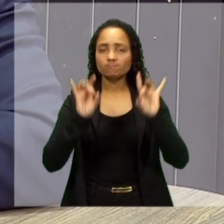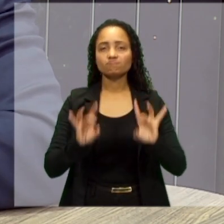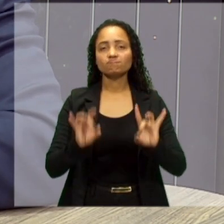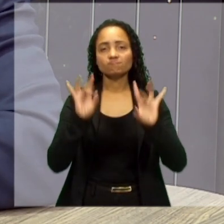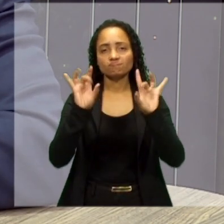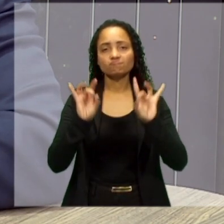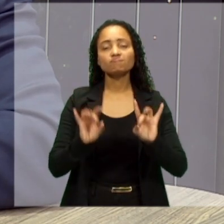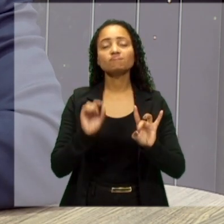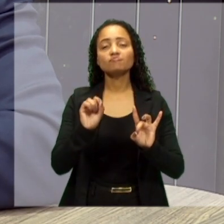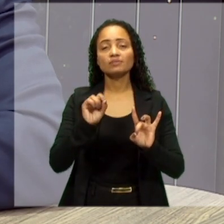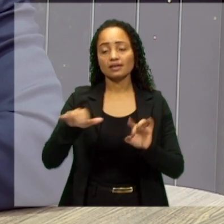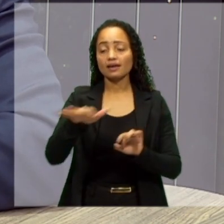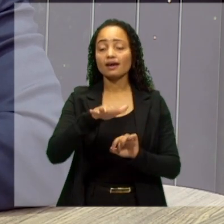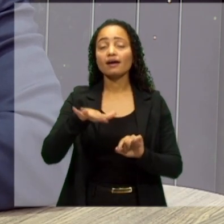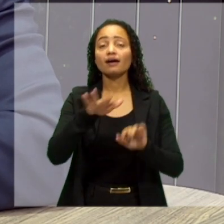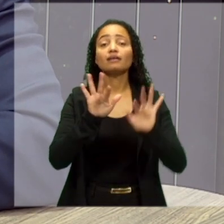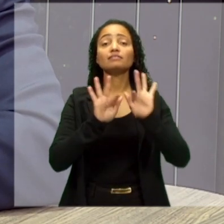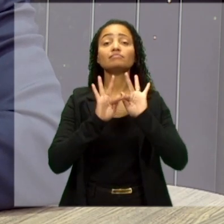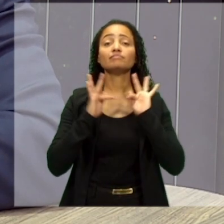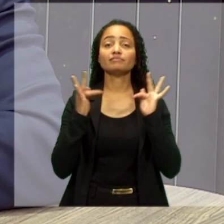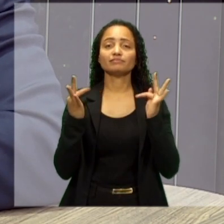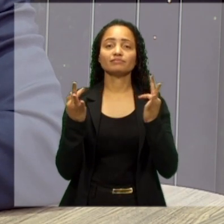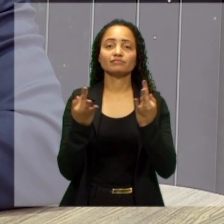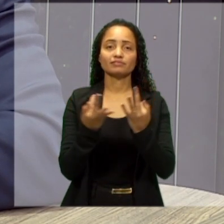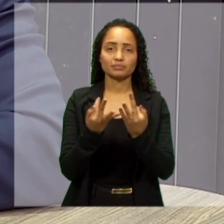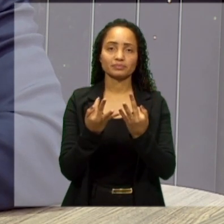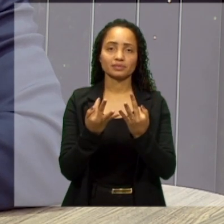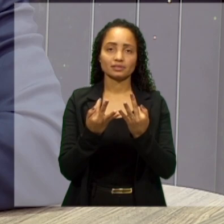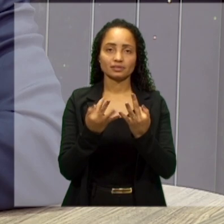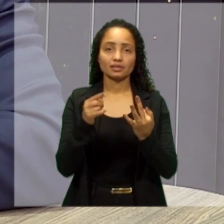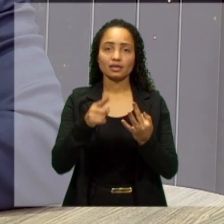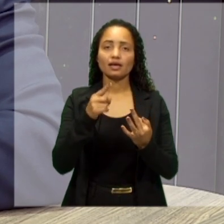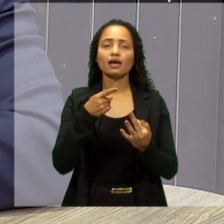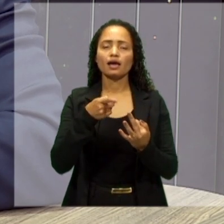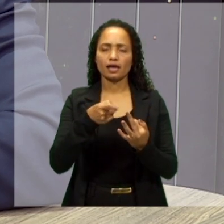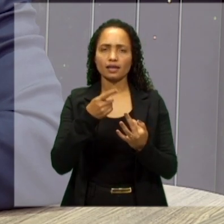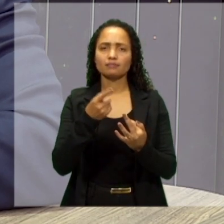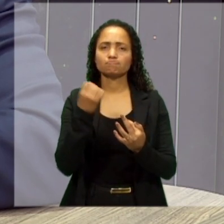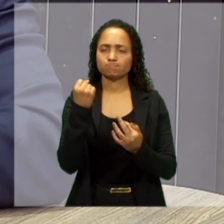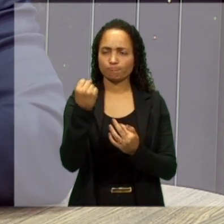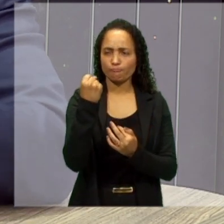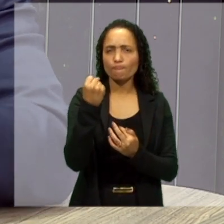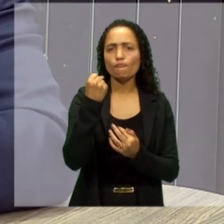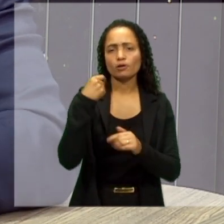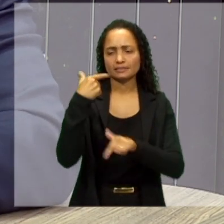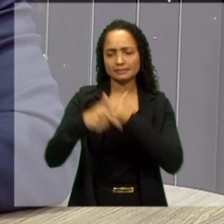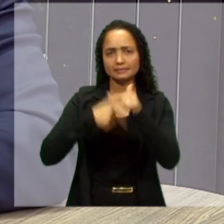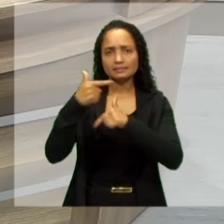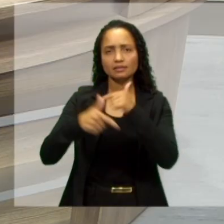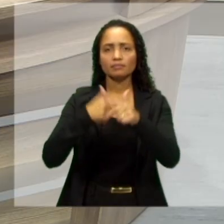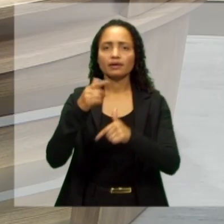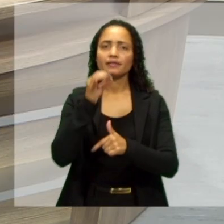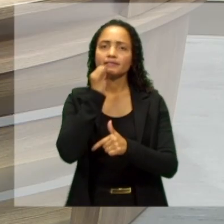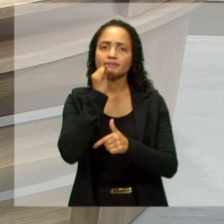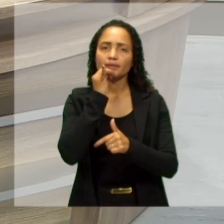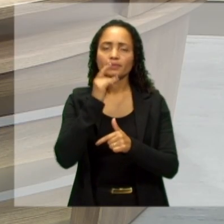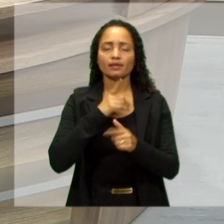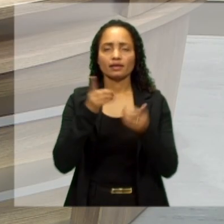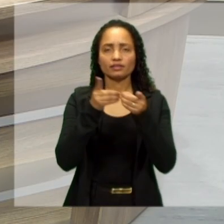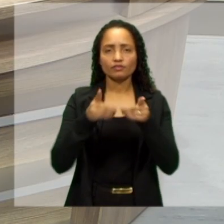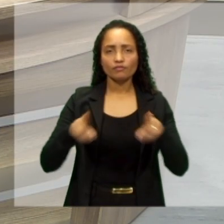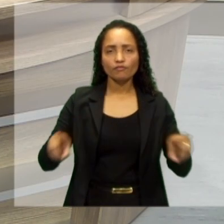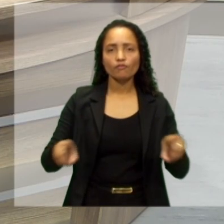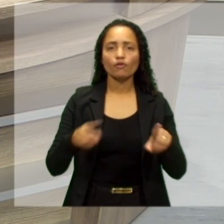demonstram a nossa atuação na área da família. Ela é muito forte, então ações de divórcio, partilha de